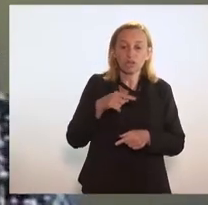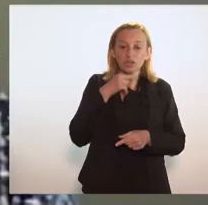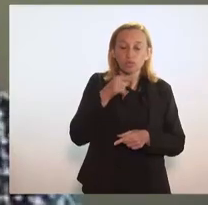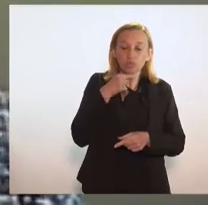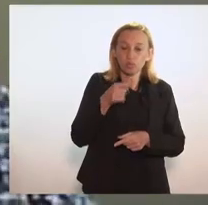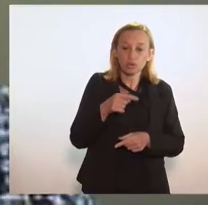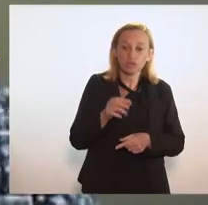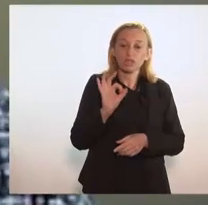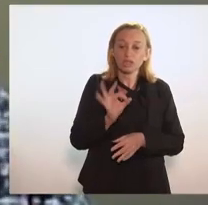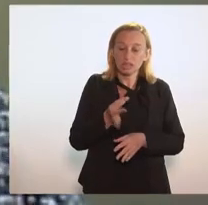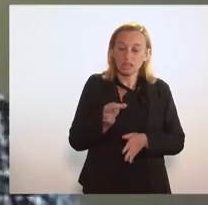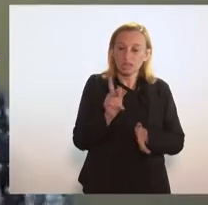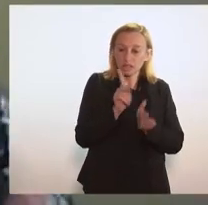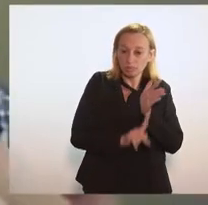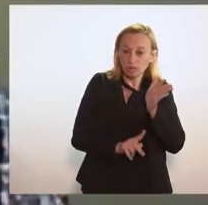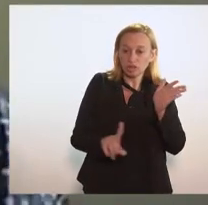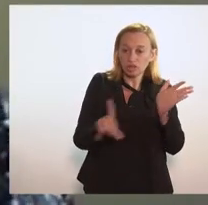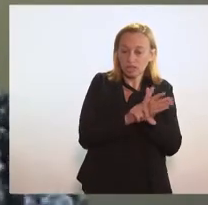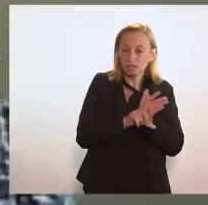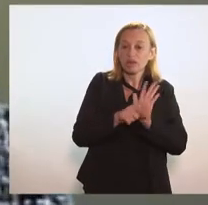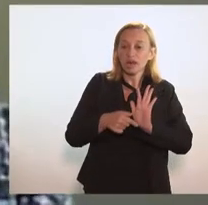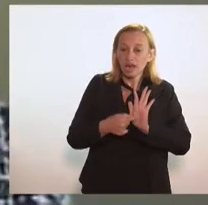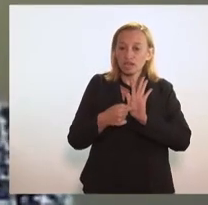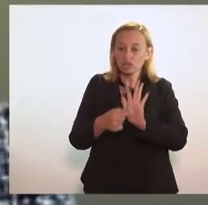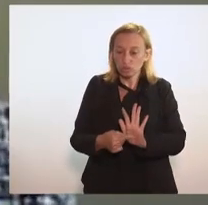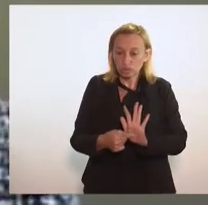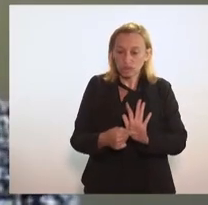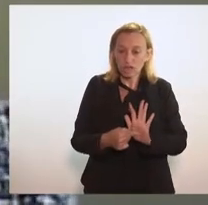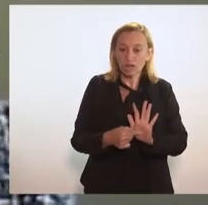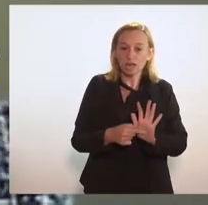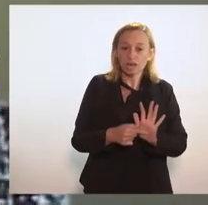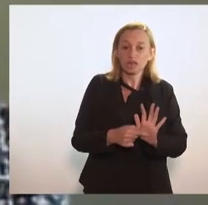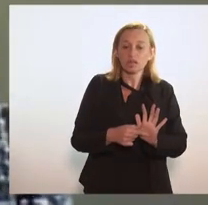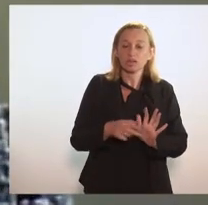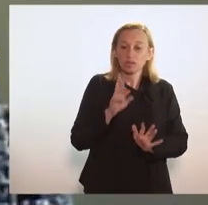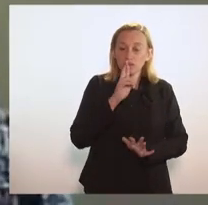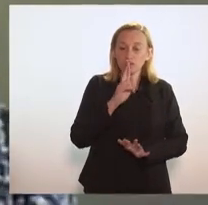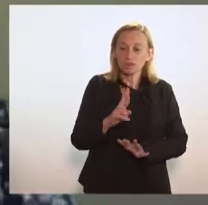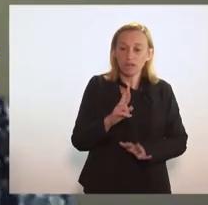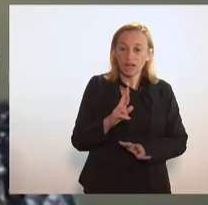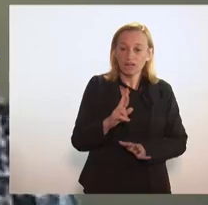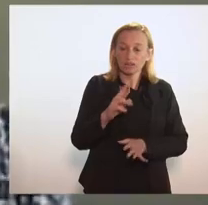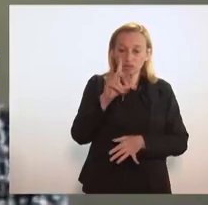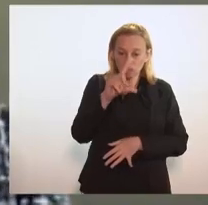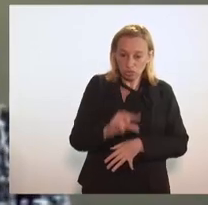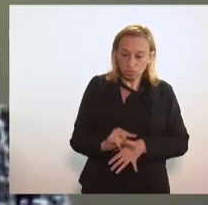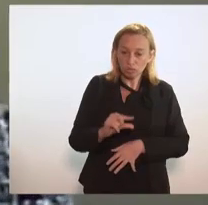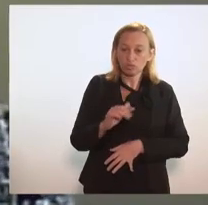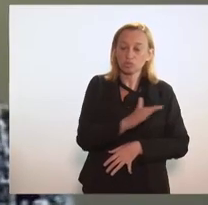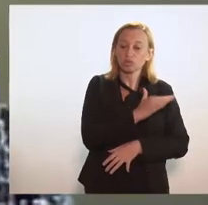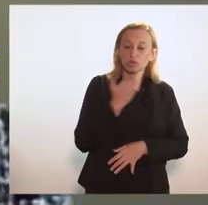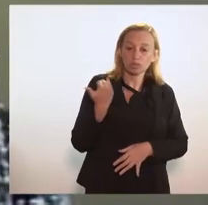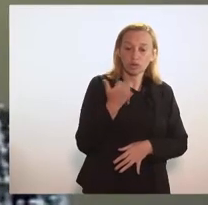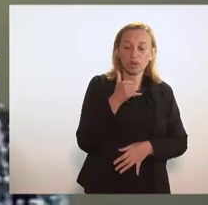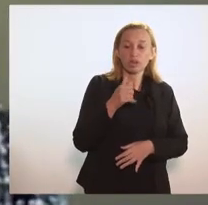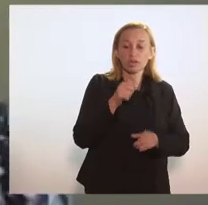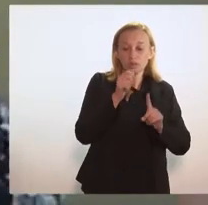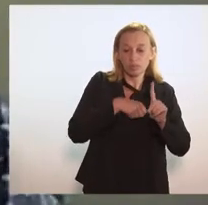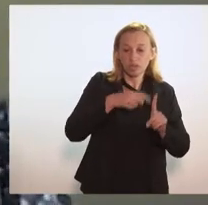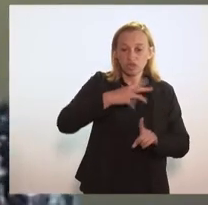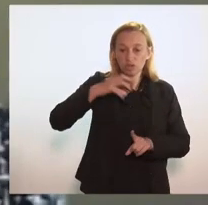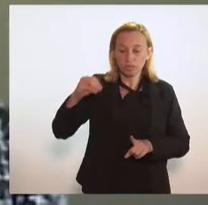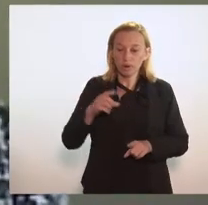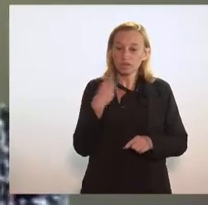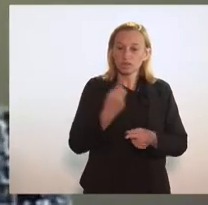dúvida que é esse projeto de lei vai inibir o resultado morte das mulheres e sobretudo no mês de março quando